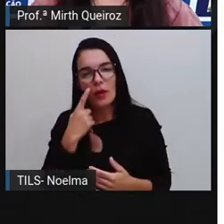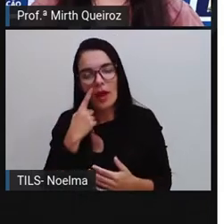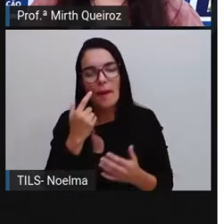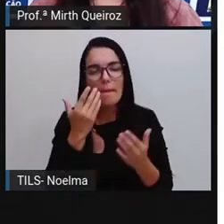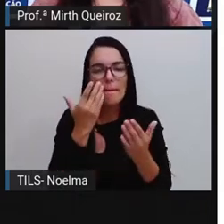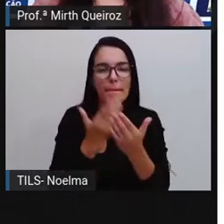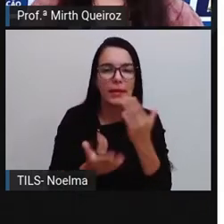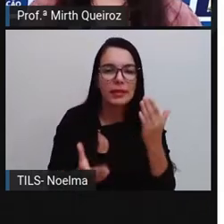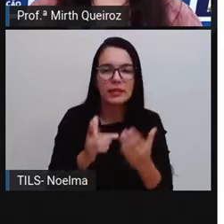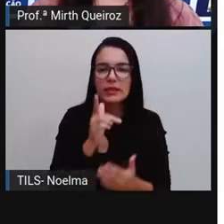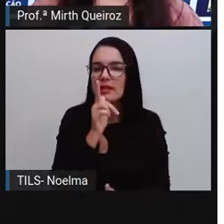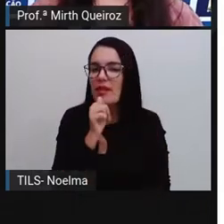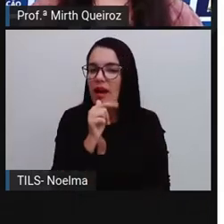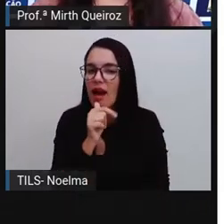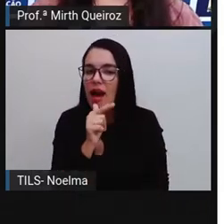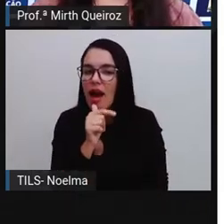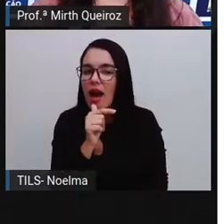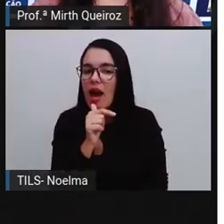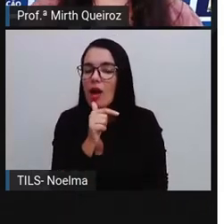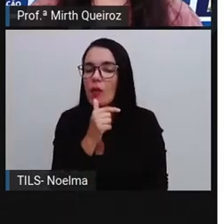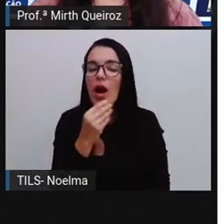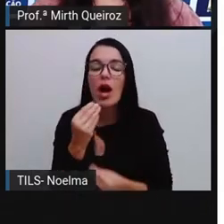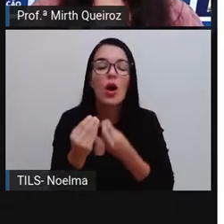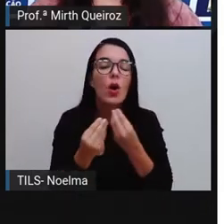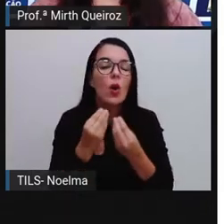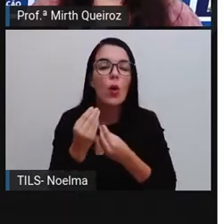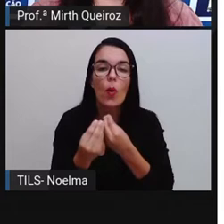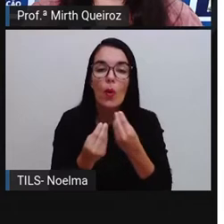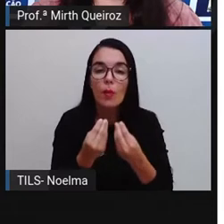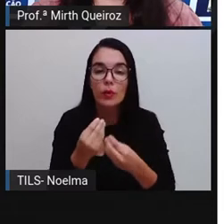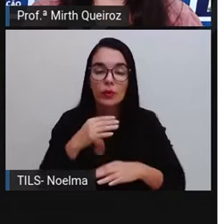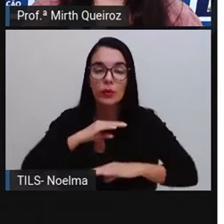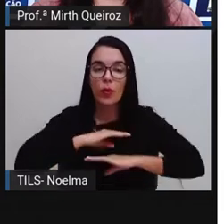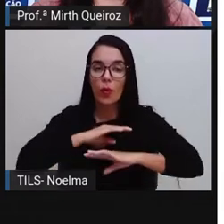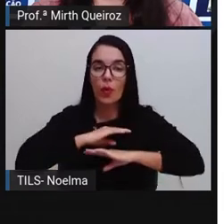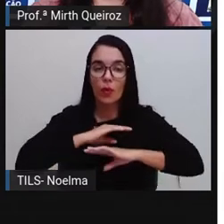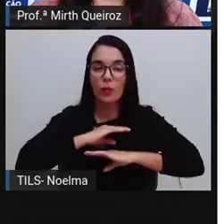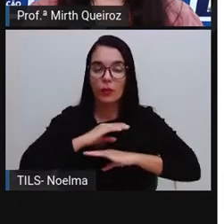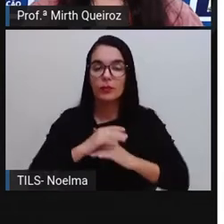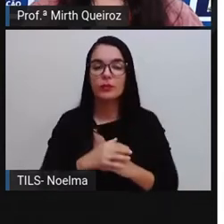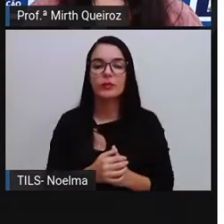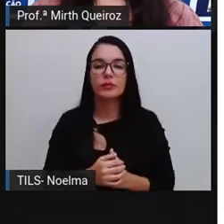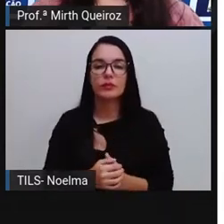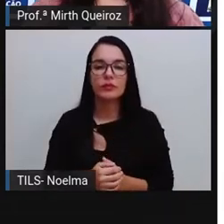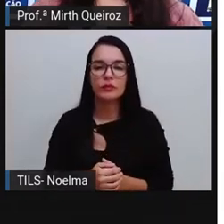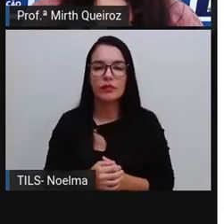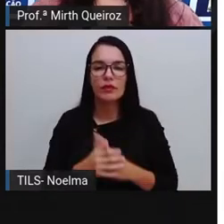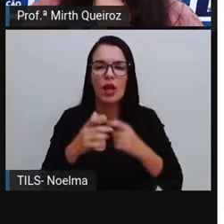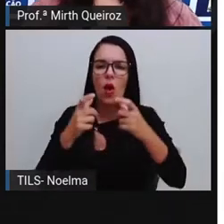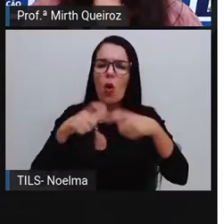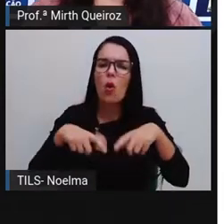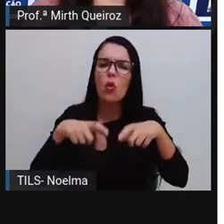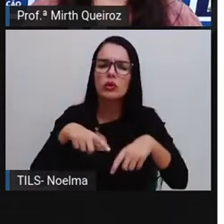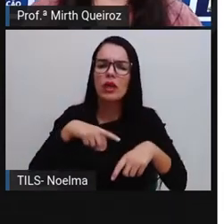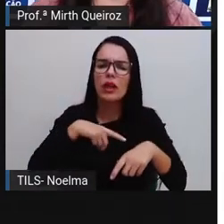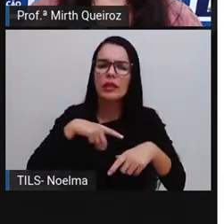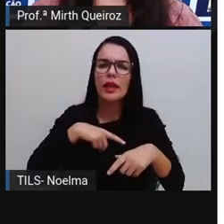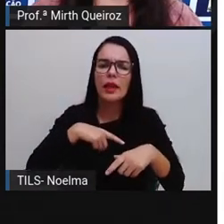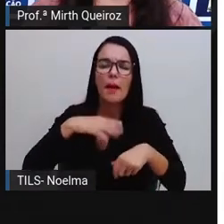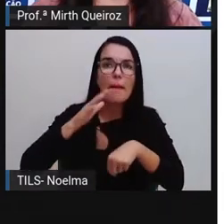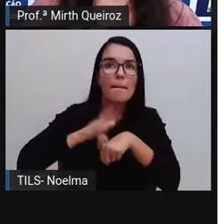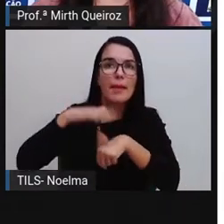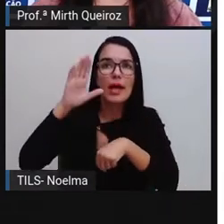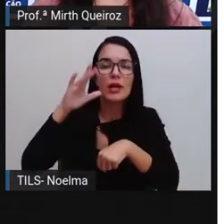sobre de que forma é que a gente perde água, através de que a gente perde água. E onde é que há a maior perca de água? Onde a